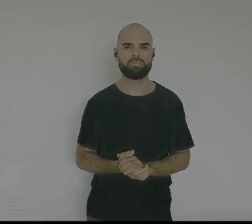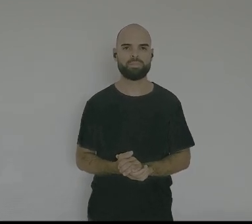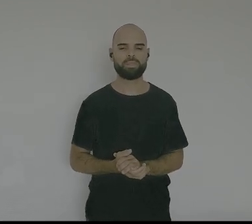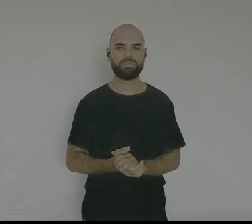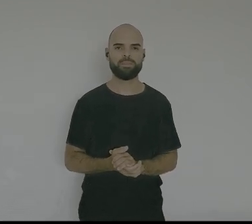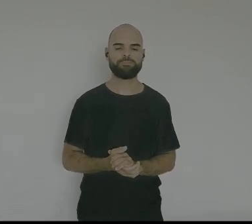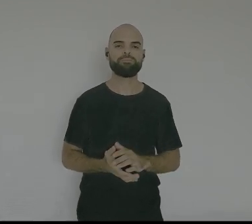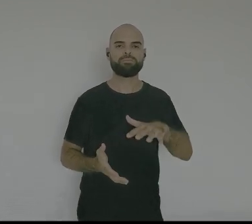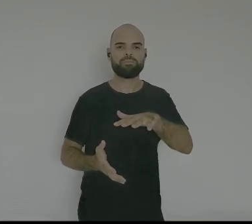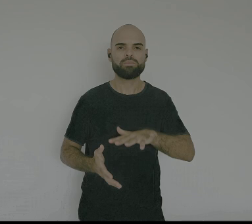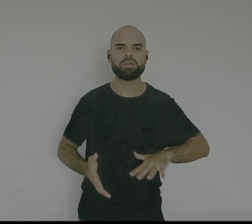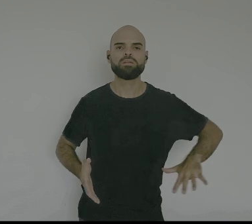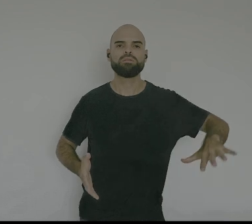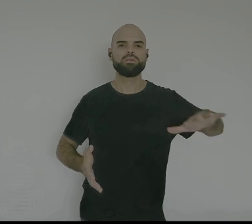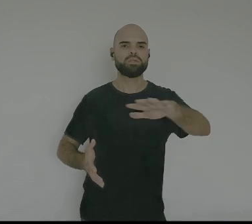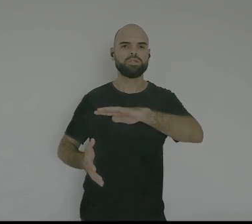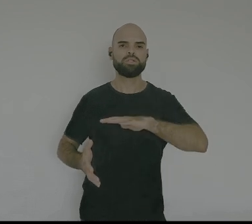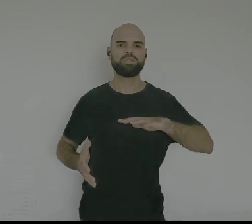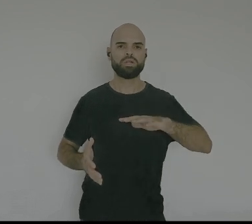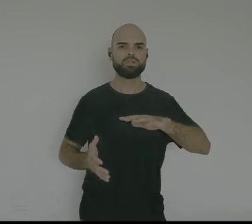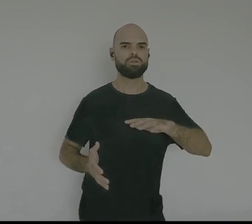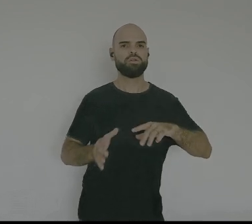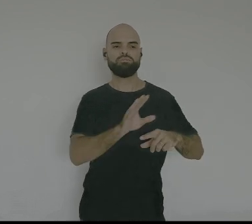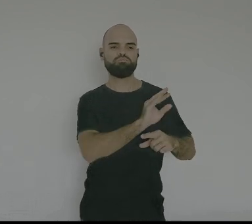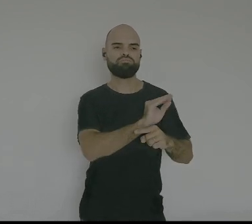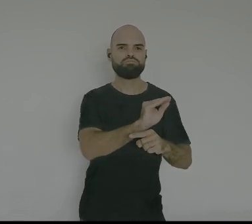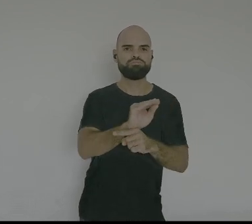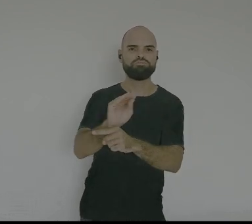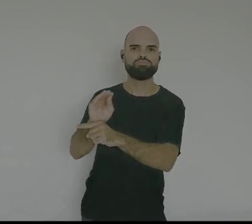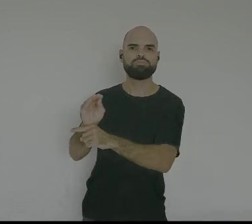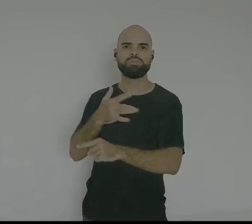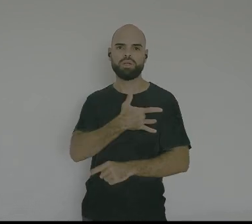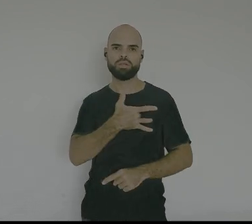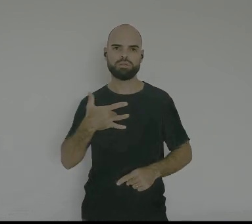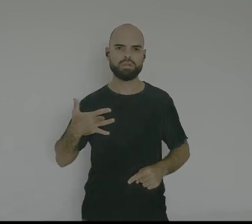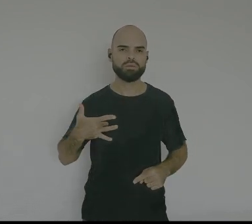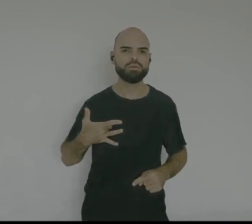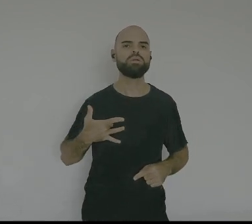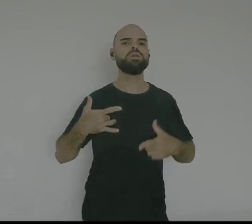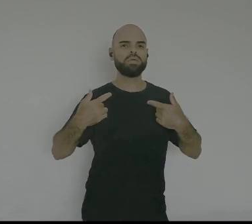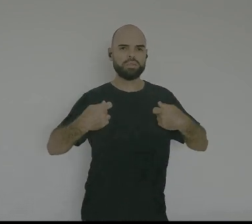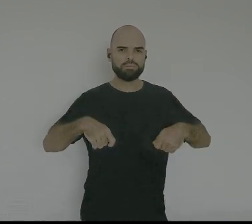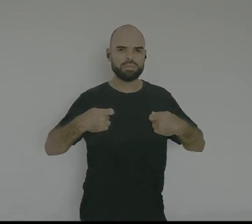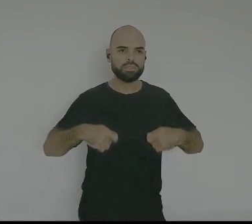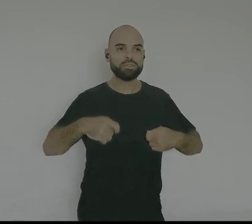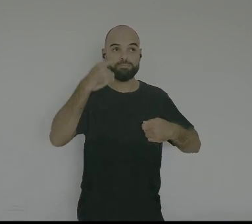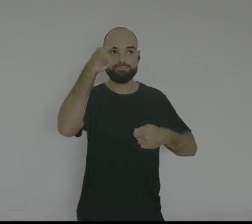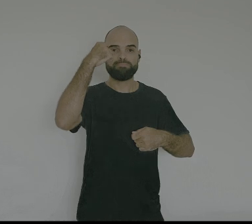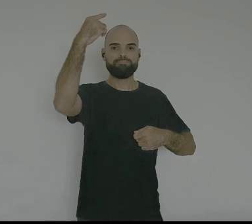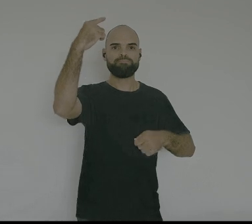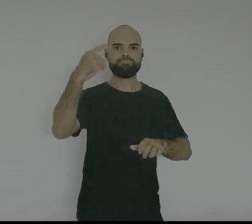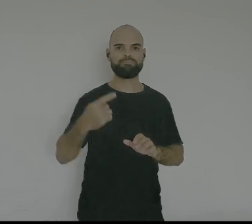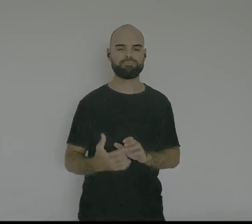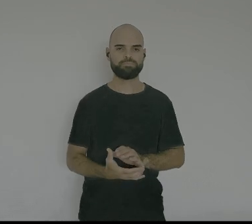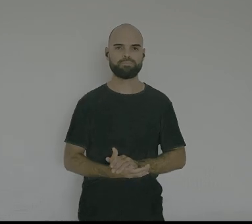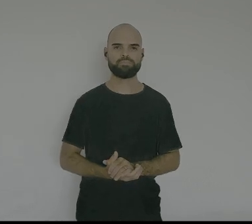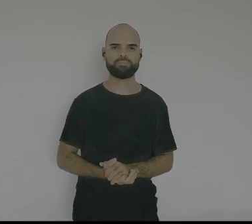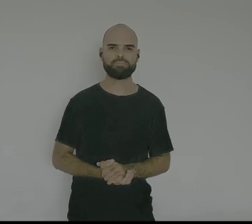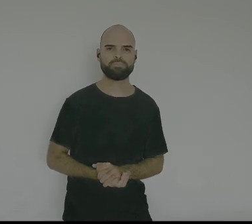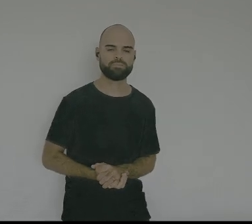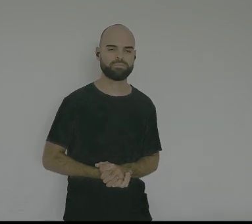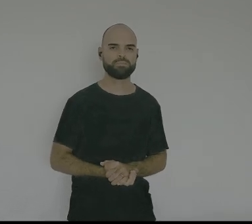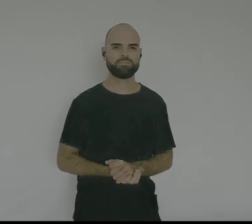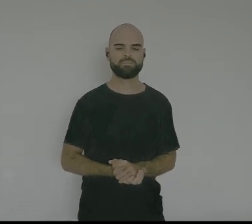sanitários. E muitas vezes a gente esquece a importância de trabalhar, especialmente os territórios de abrangência das unidades e